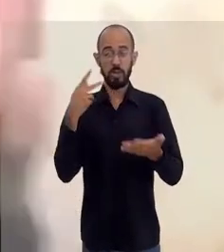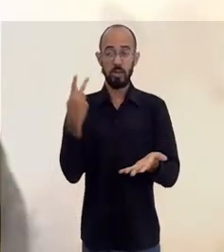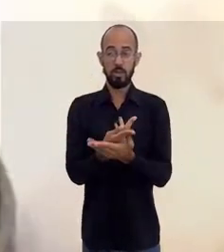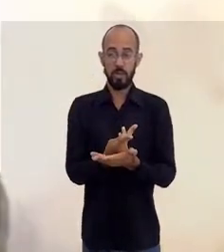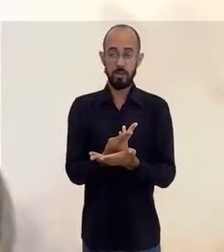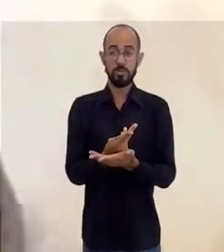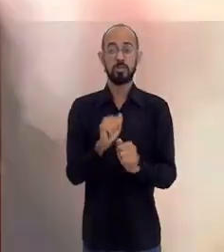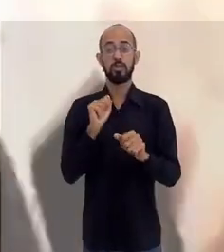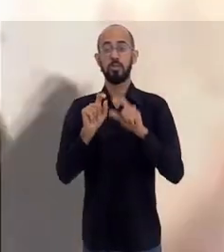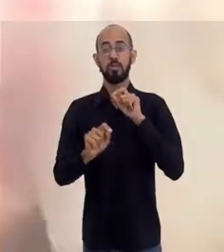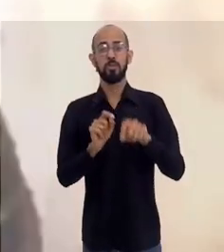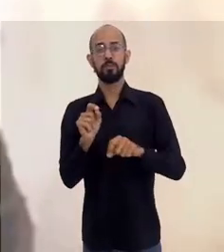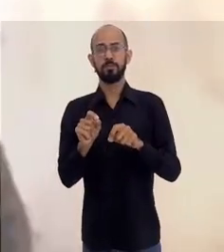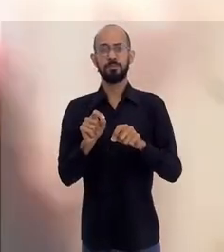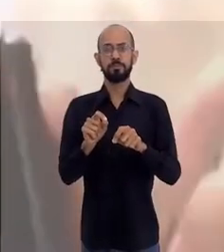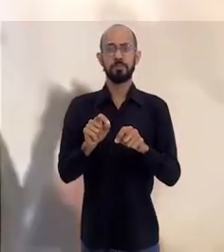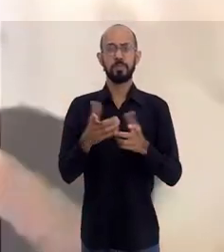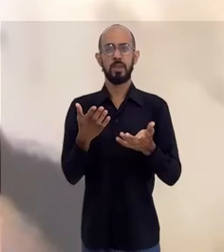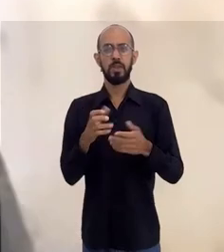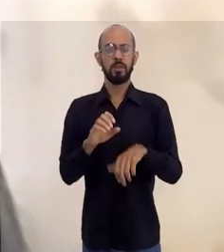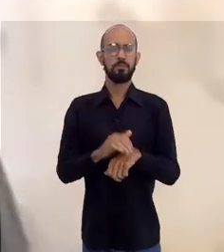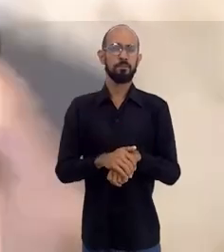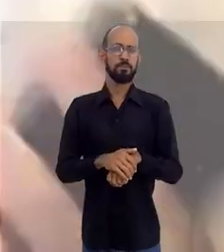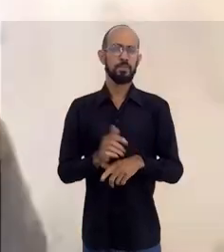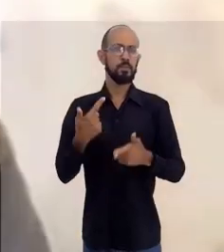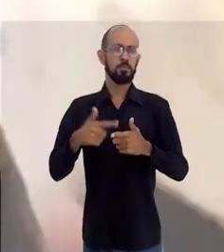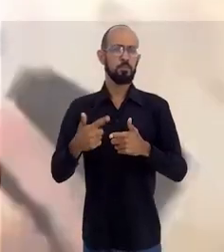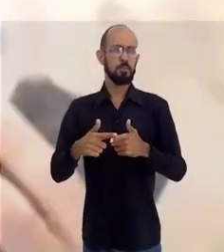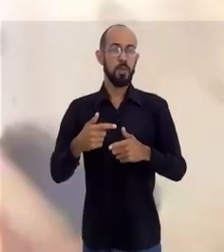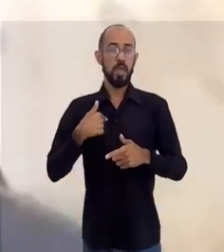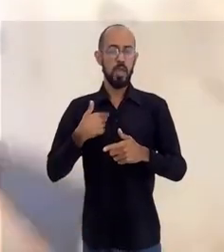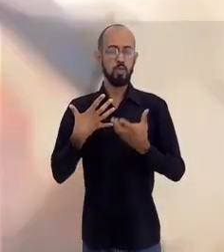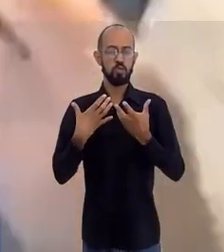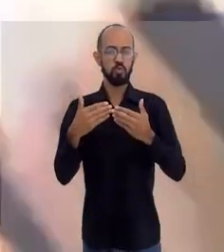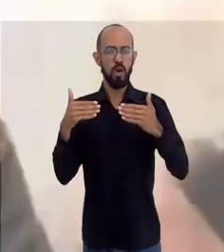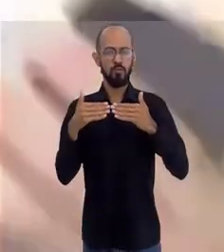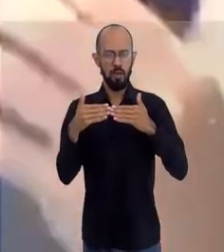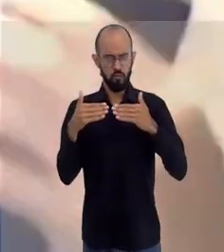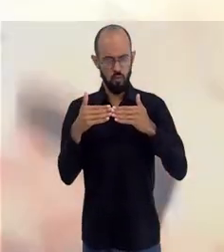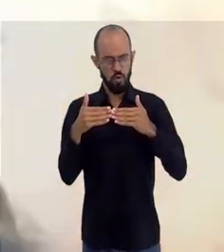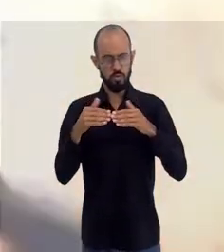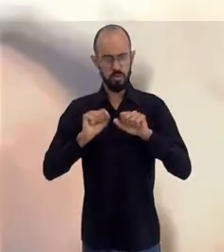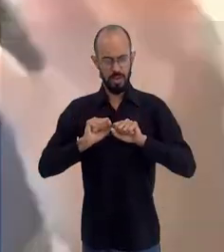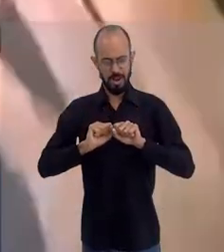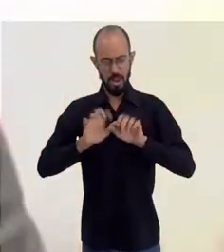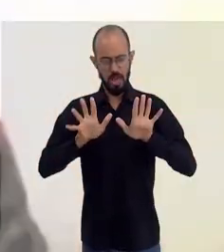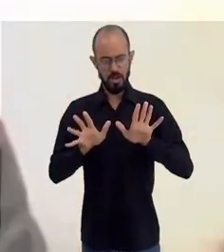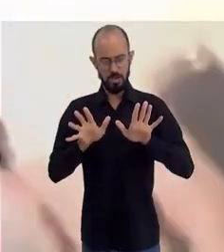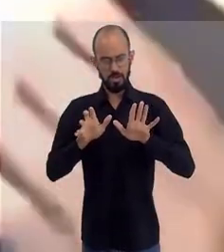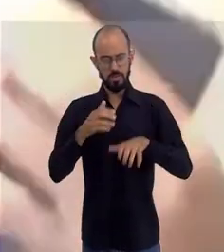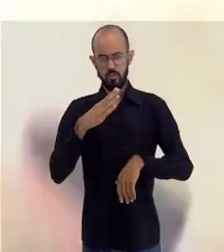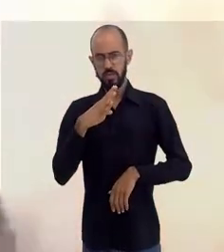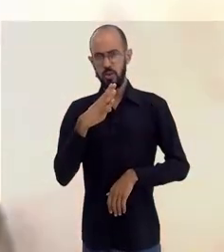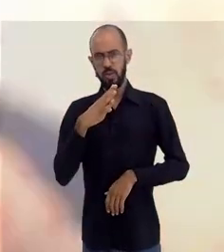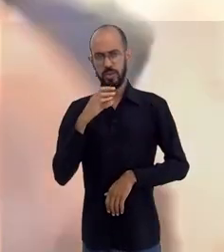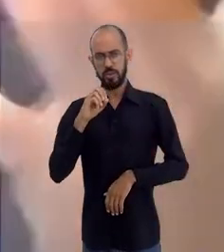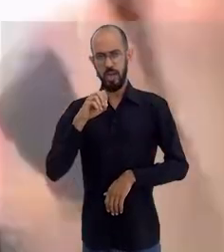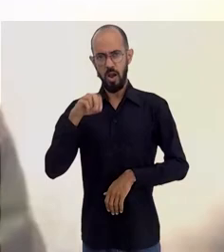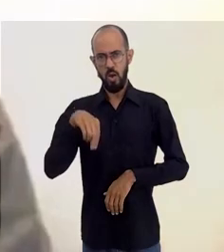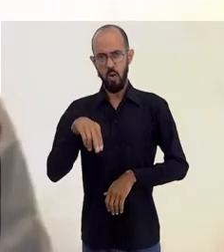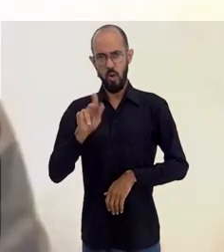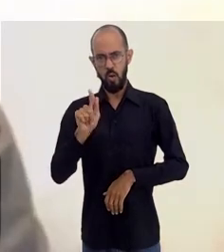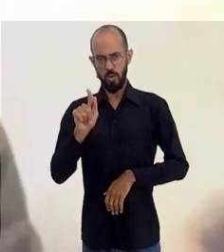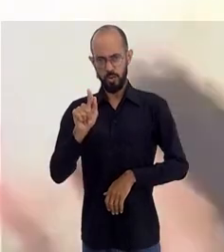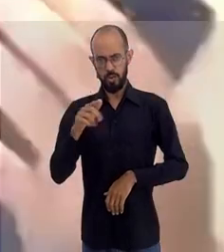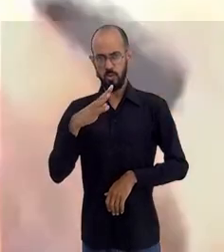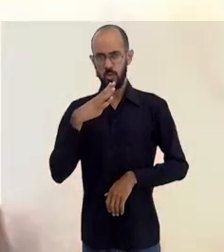existem casos e casos de ontem né então eu sou a favor da Transparência sou a favor de você conhecer aonde de você